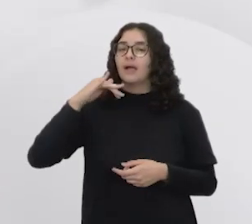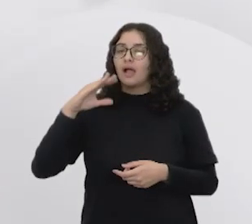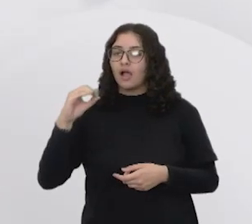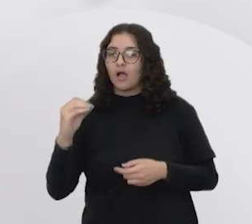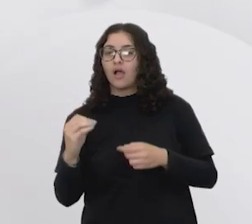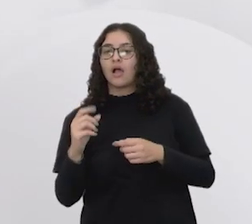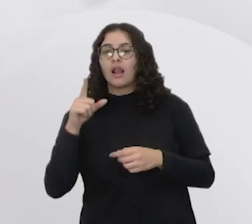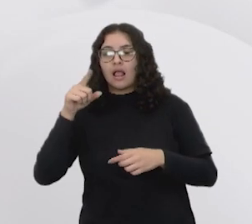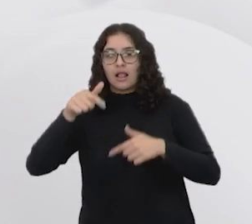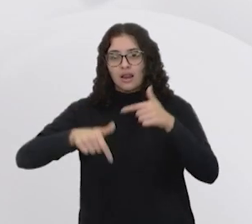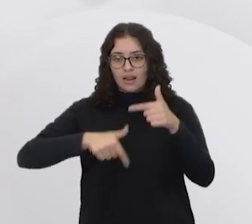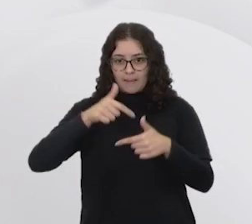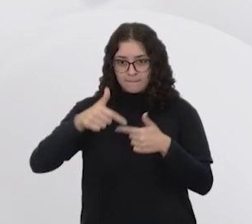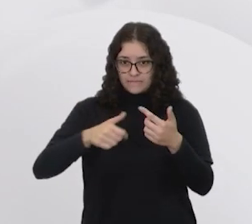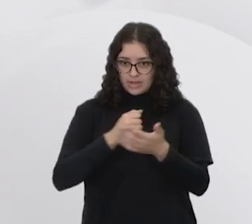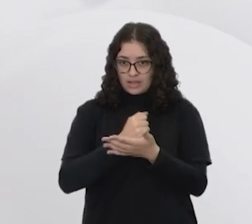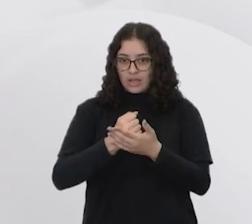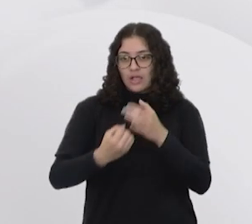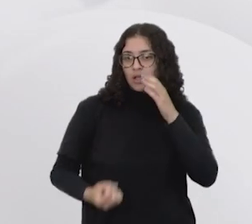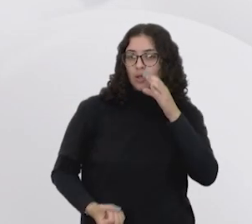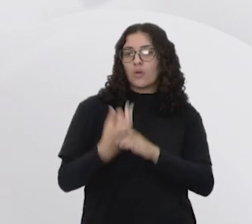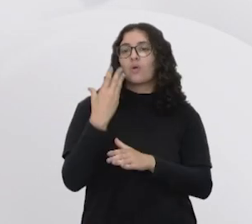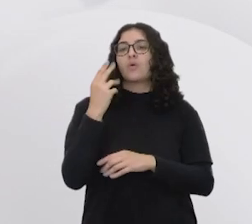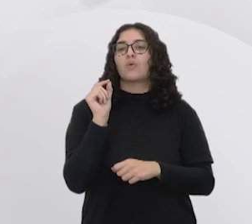o quê? A Lei número